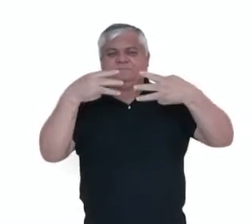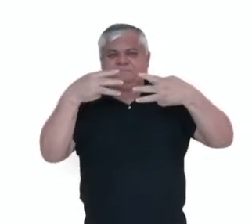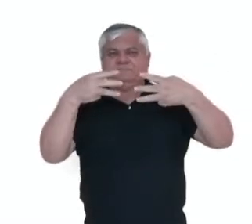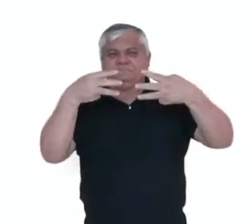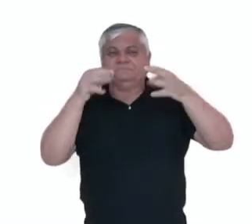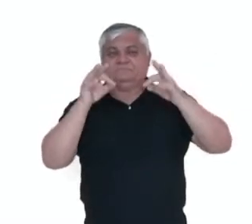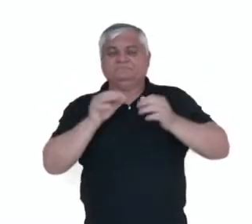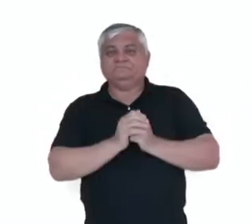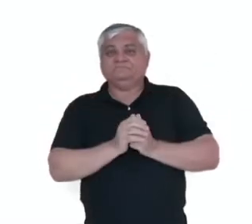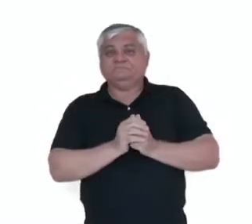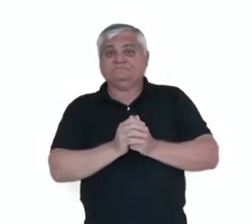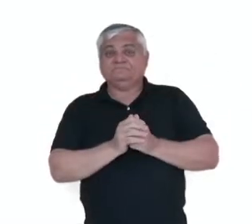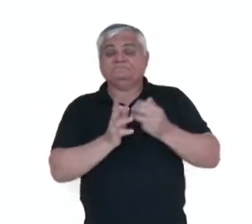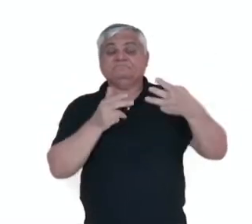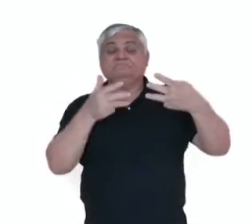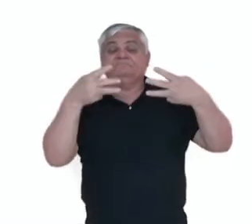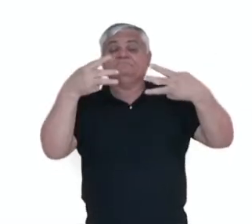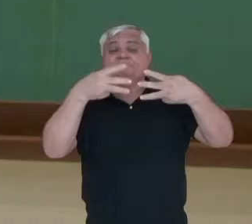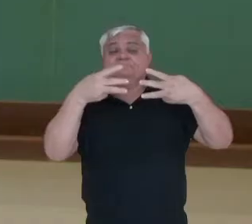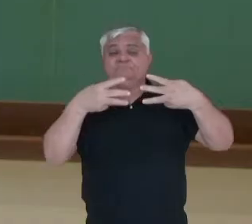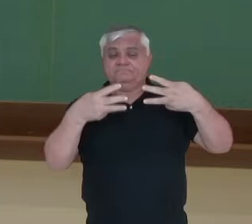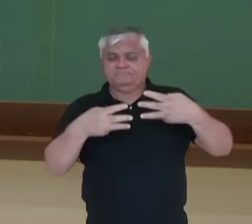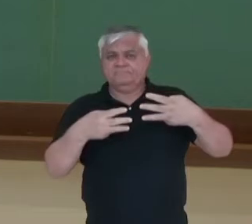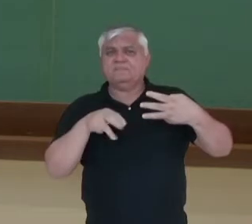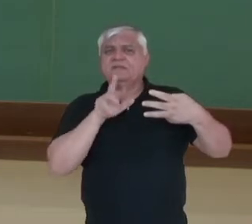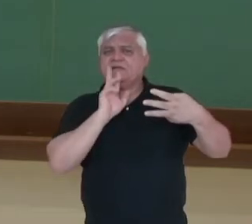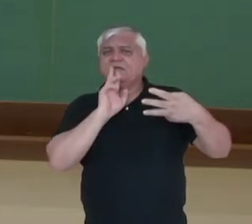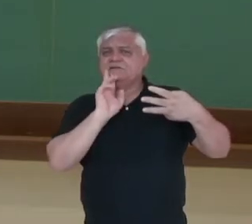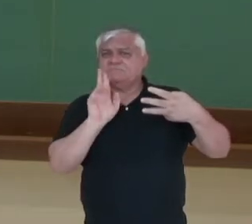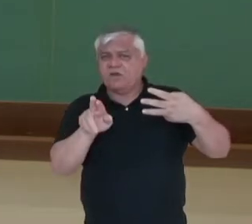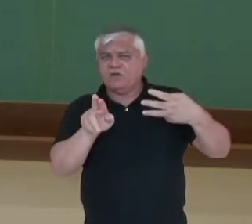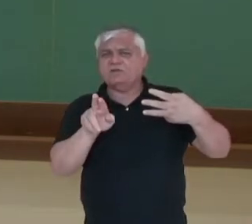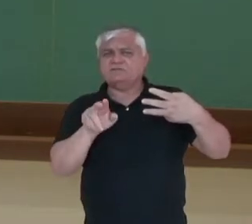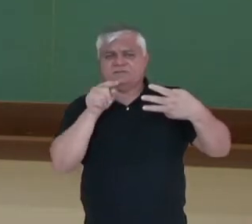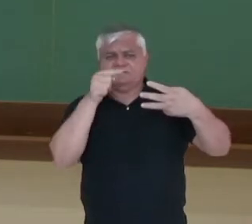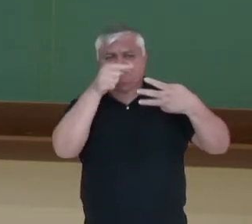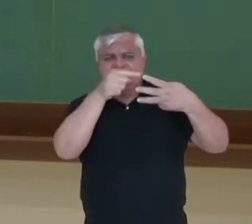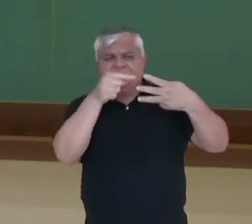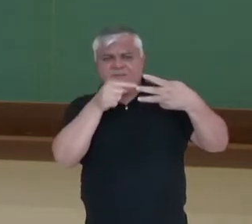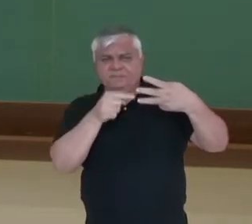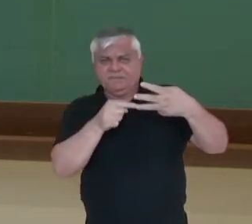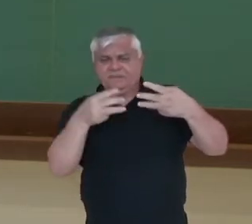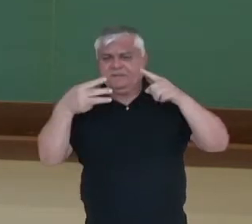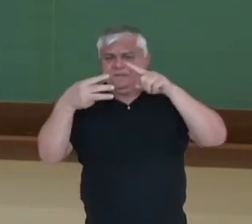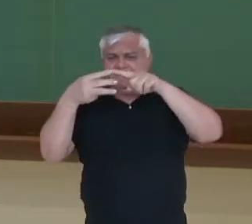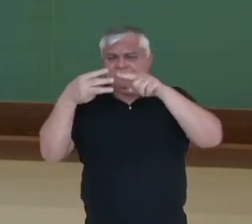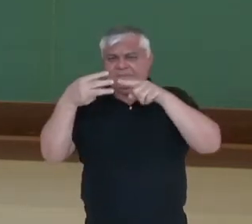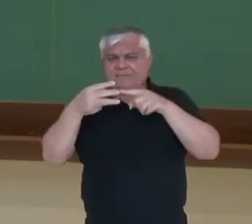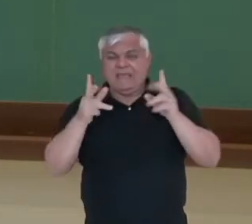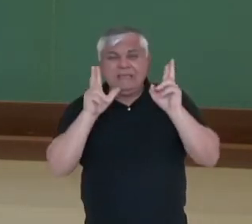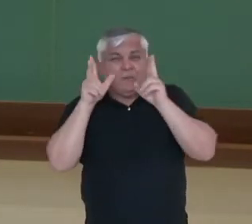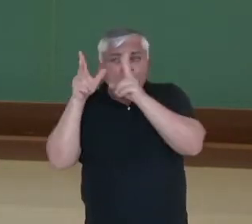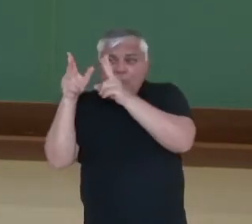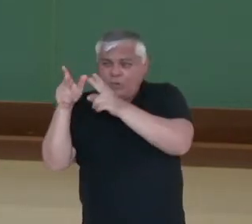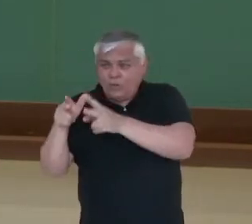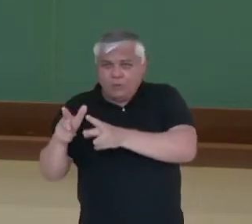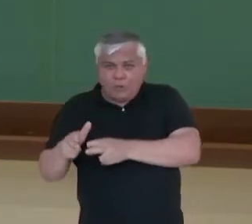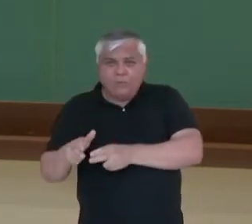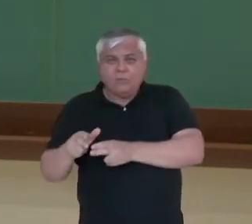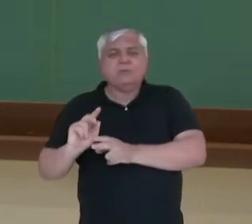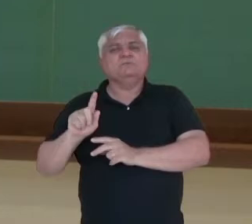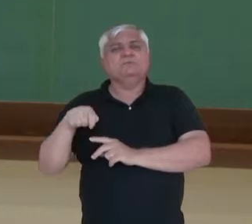o produto de todos esses números, se esses 3 produtos aqui derem o mesmo resultado,